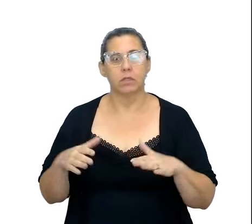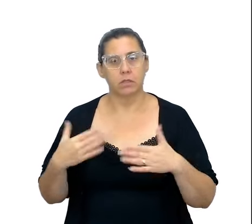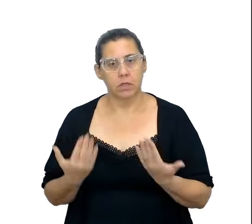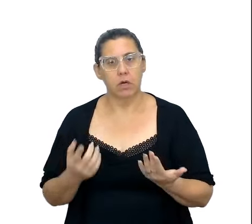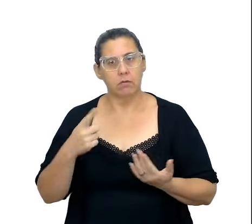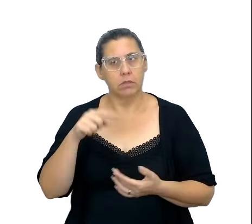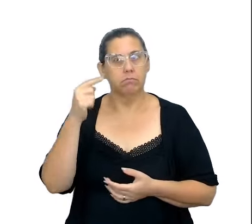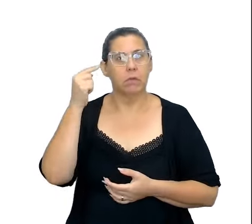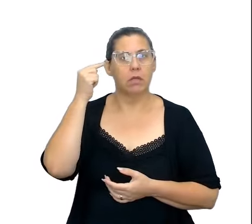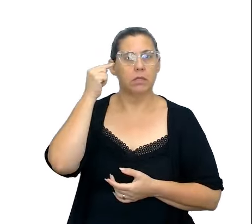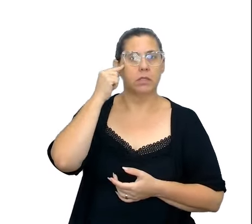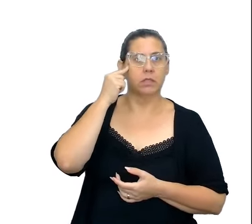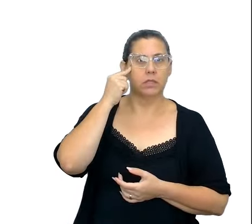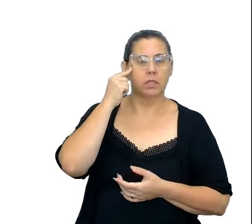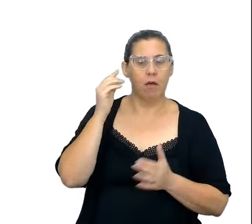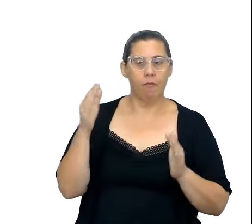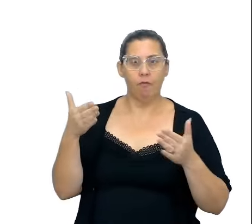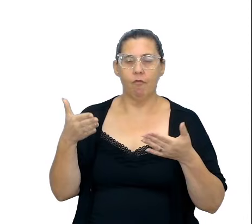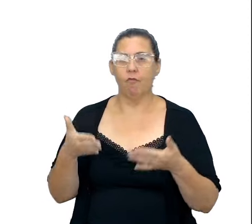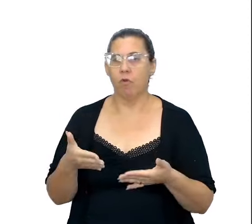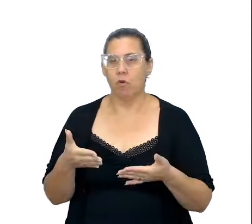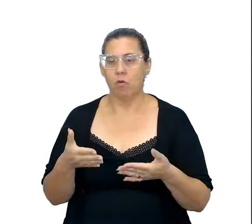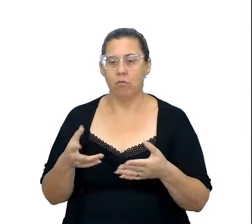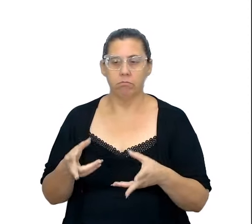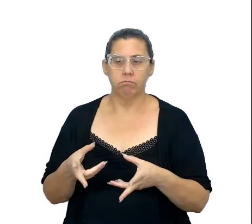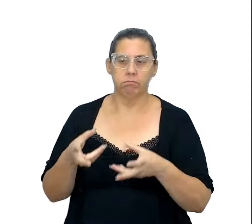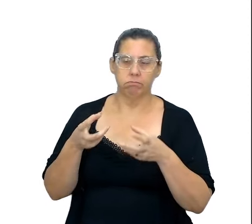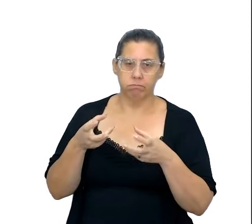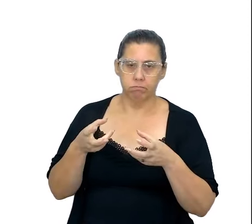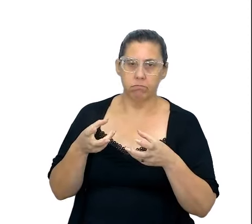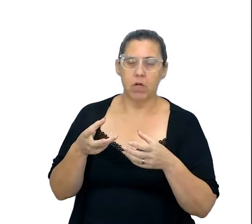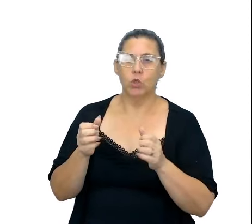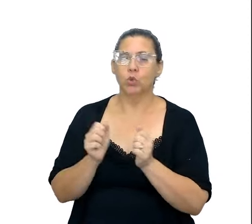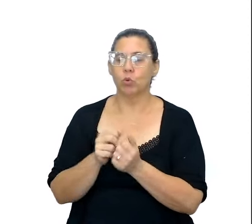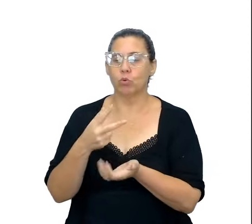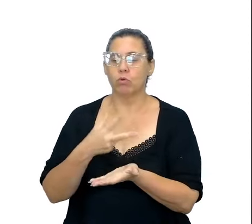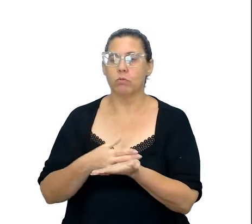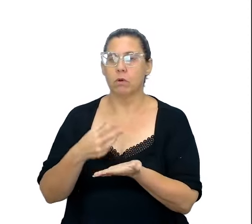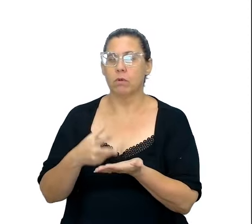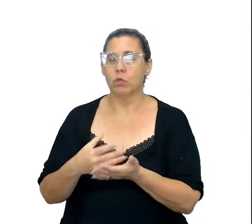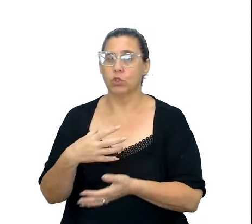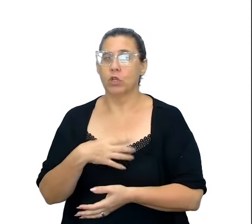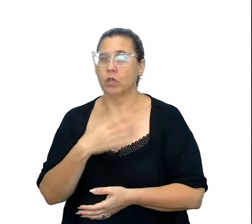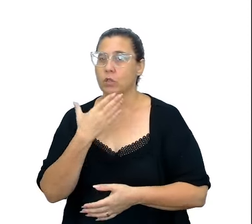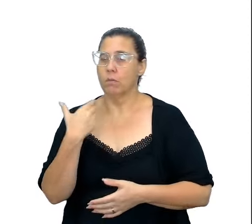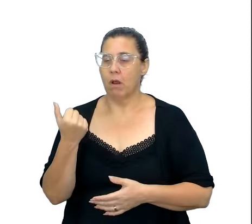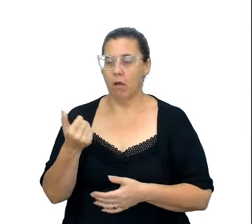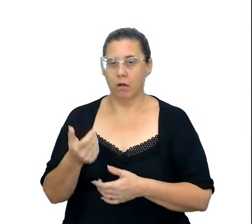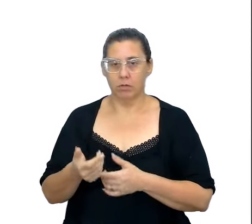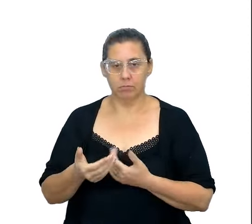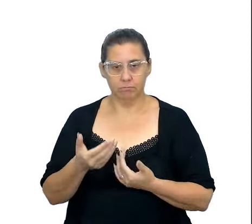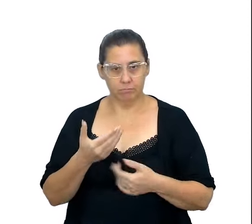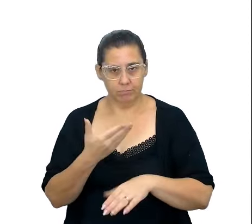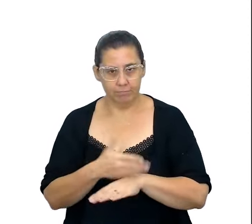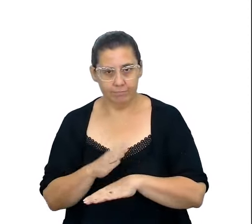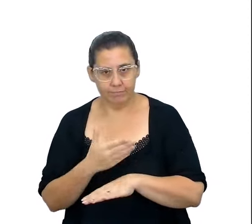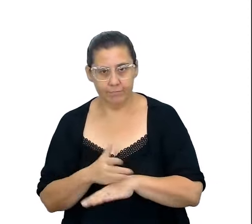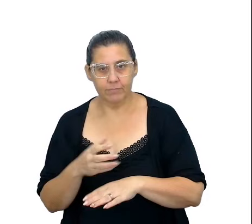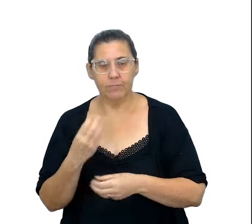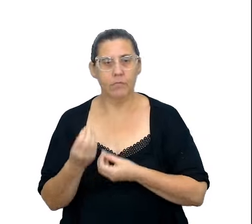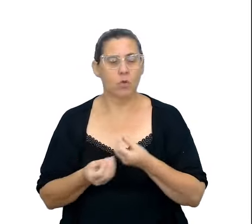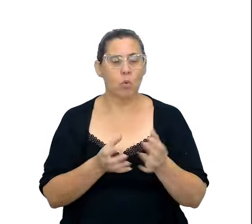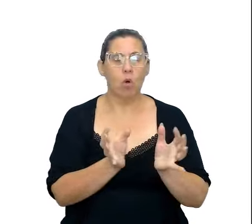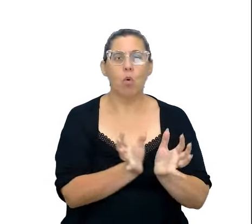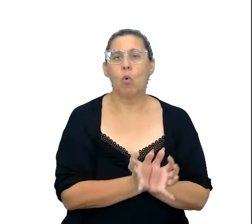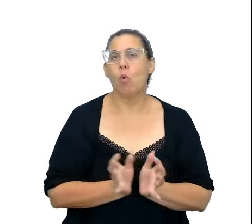precisam pensar, focar, ver junto com os pares de vocês a melhor maneira de trabalhar esse projeto, né? Em quais